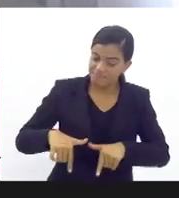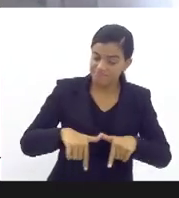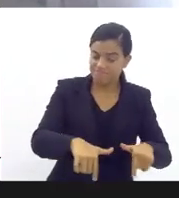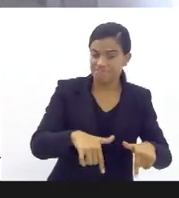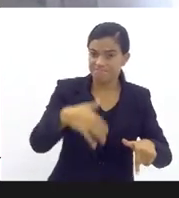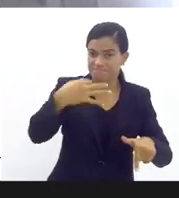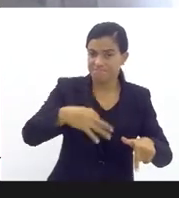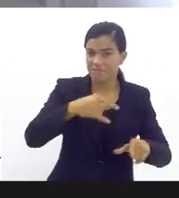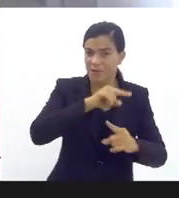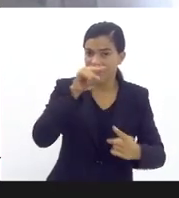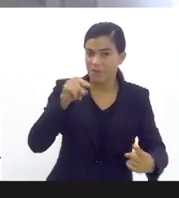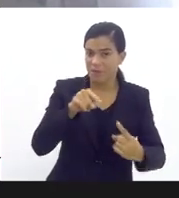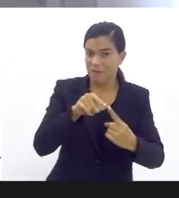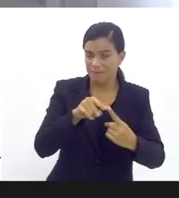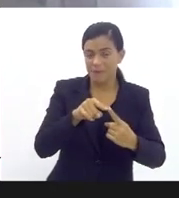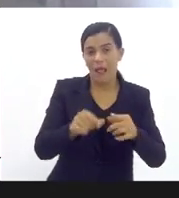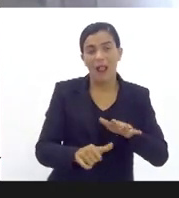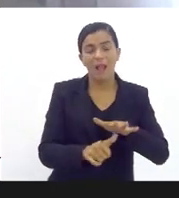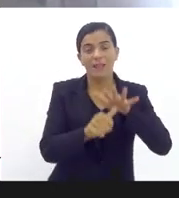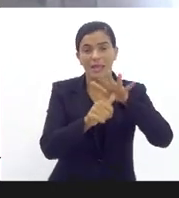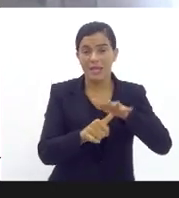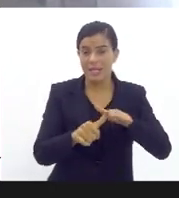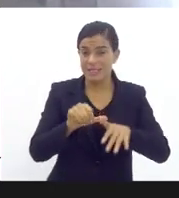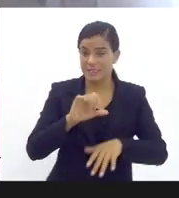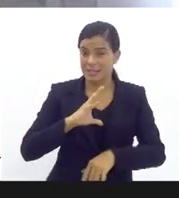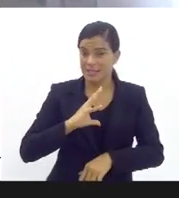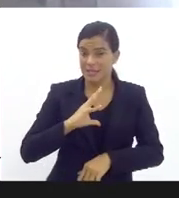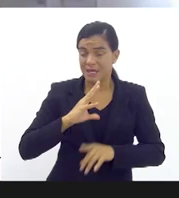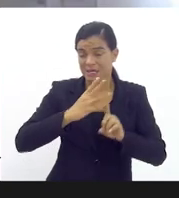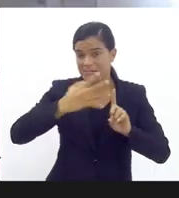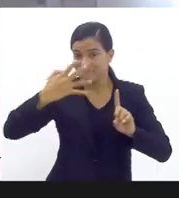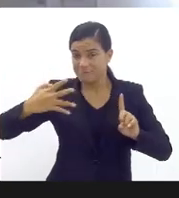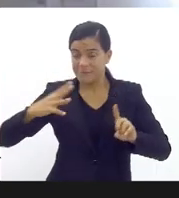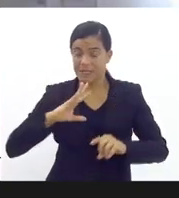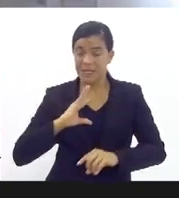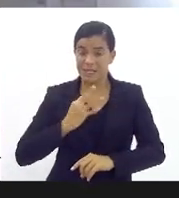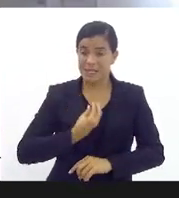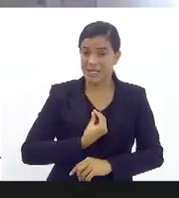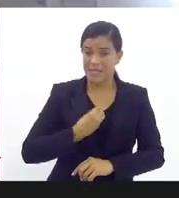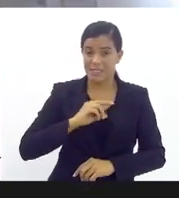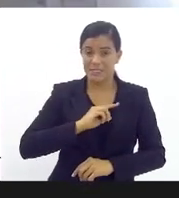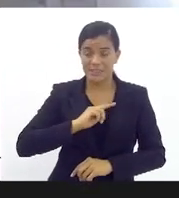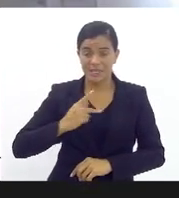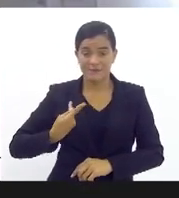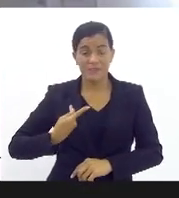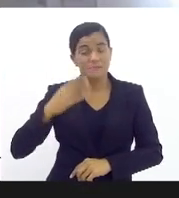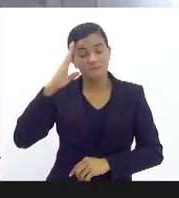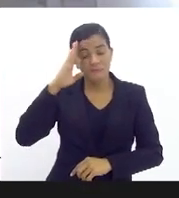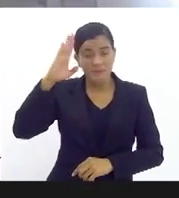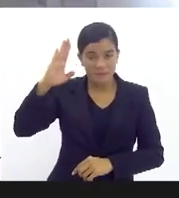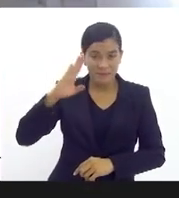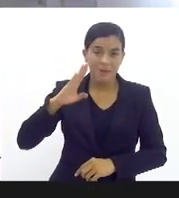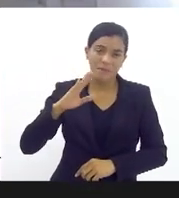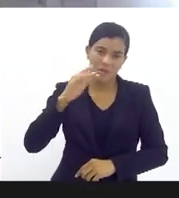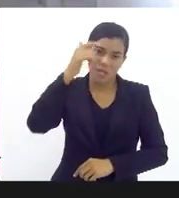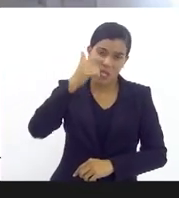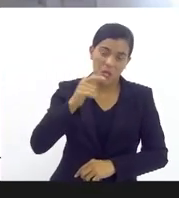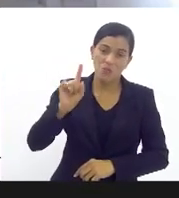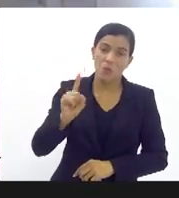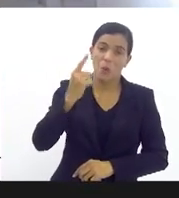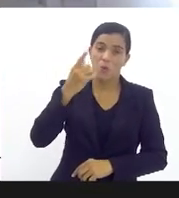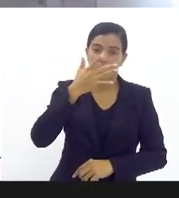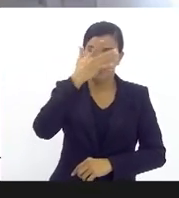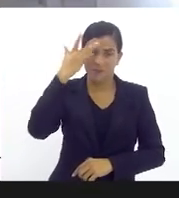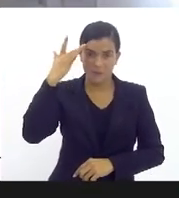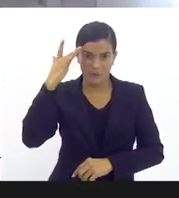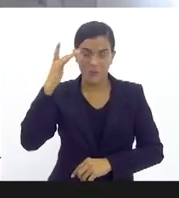e terem lideranças LGBT mais, principalmente trans e travestis, né? Acho que eu sou uma das únicas poucas